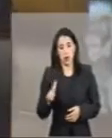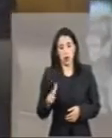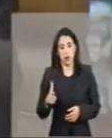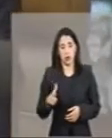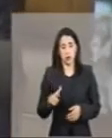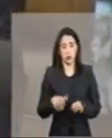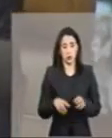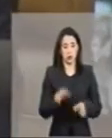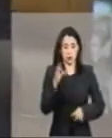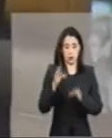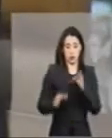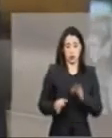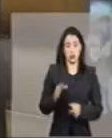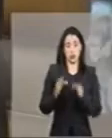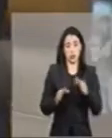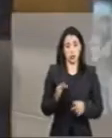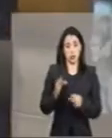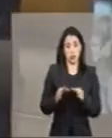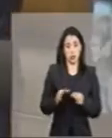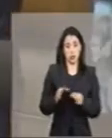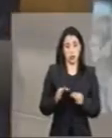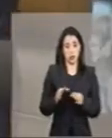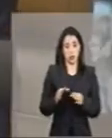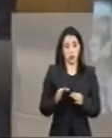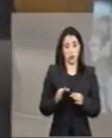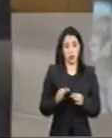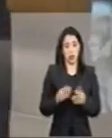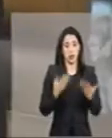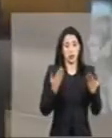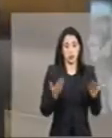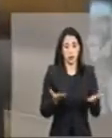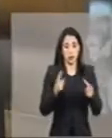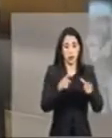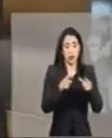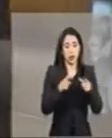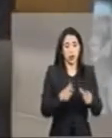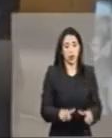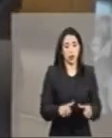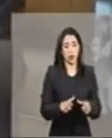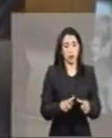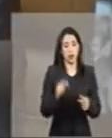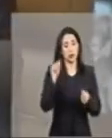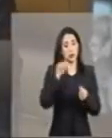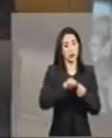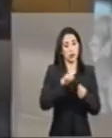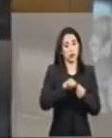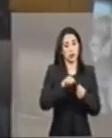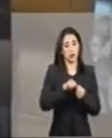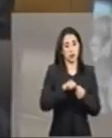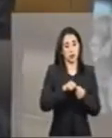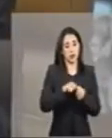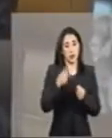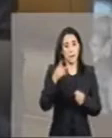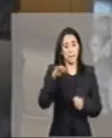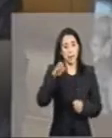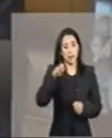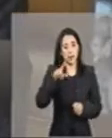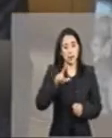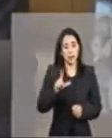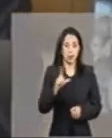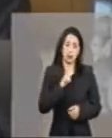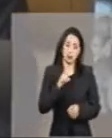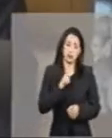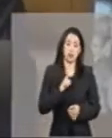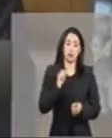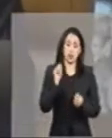judiciária, ratione lasse, em razão do local onde determinado ilícito penal tenha eventualmente